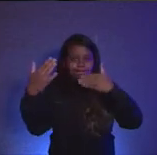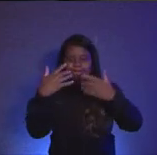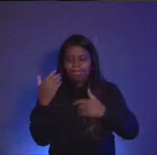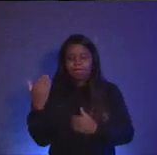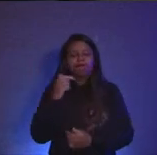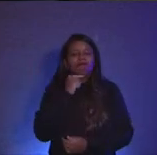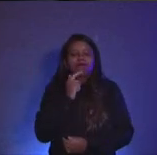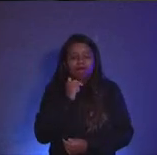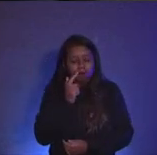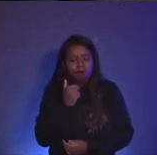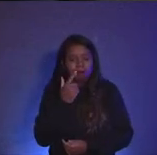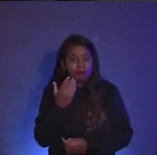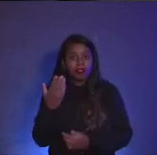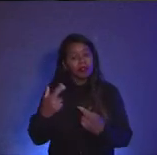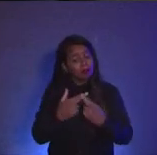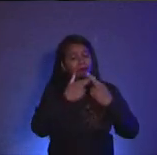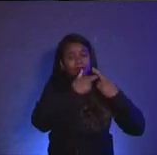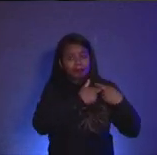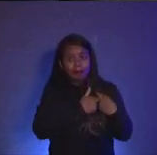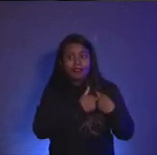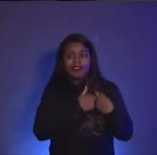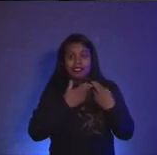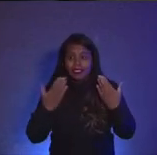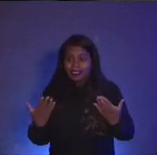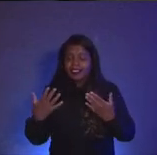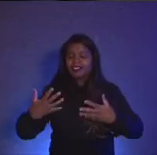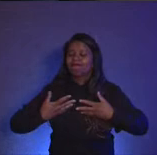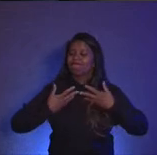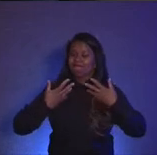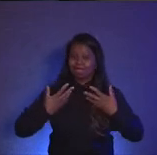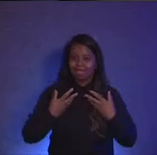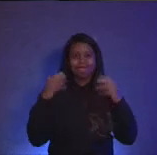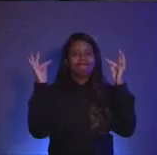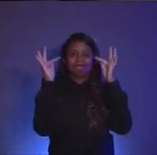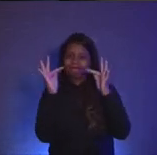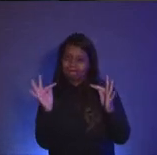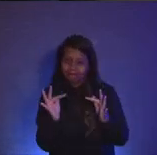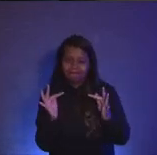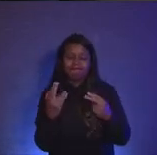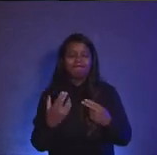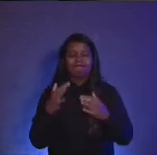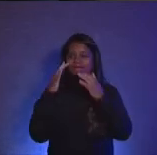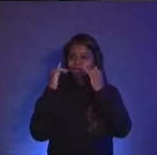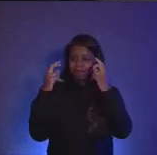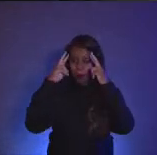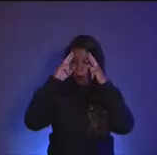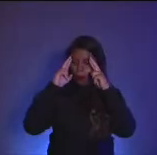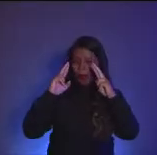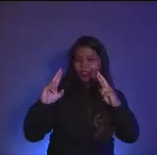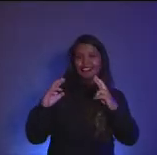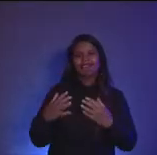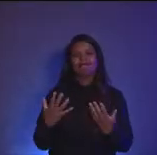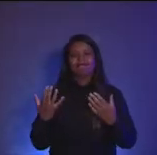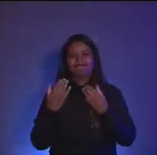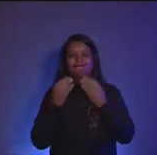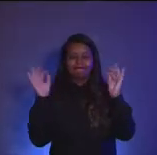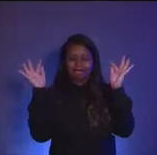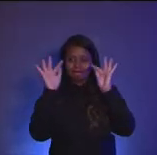E só de ser finalista, a gente já está muito feliz e muito orgulhoso. E é isso.